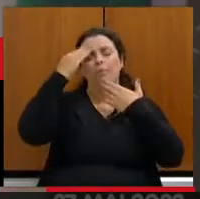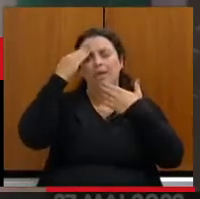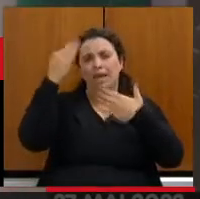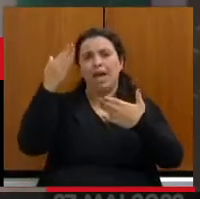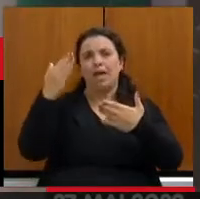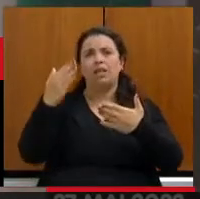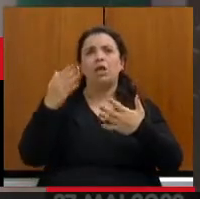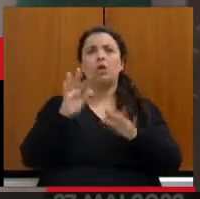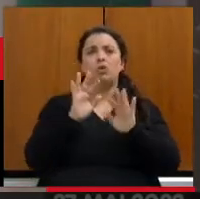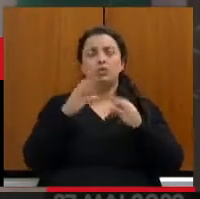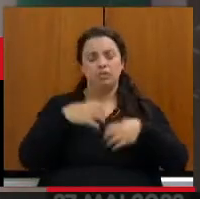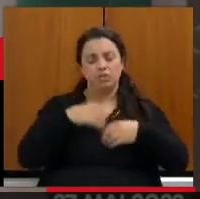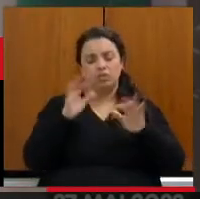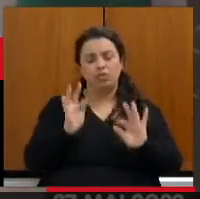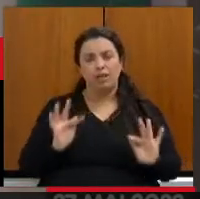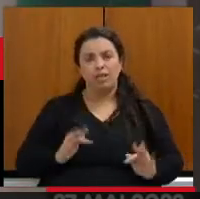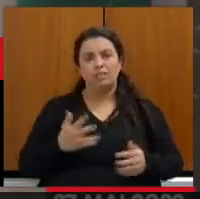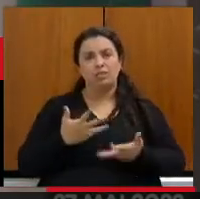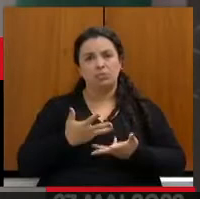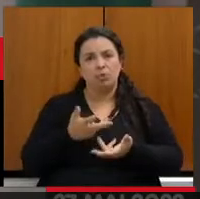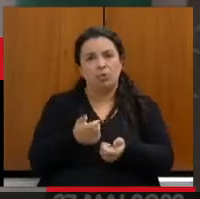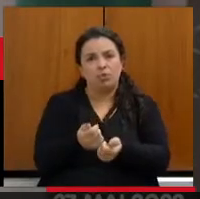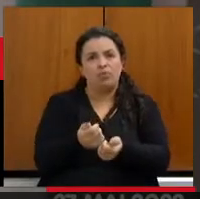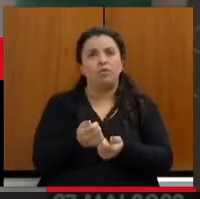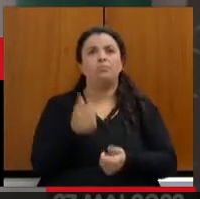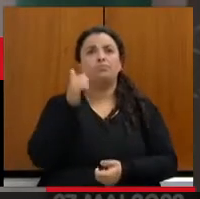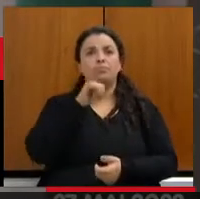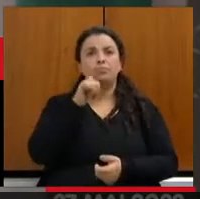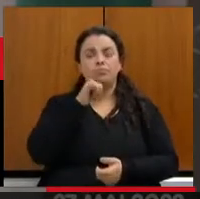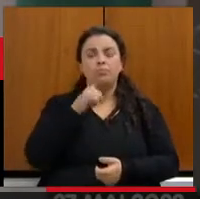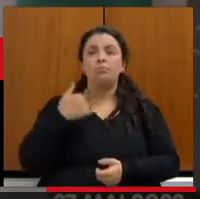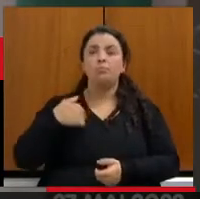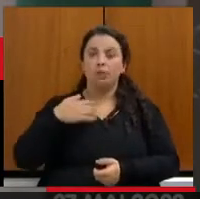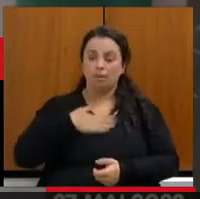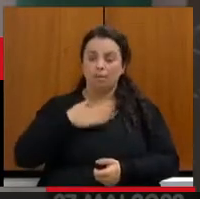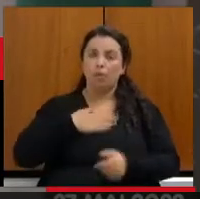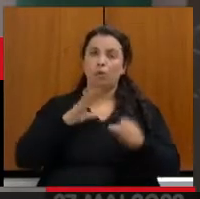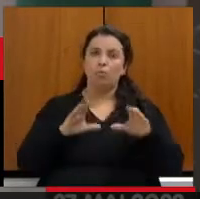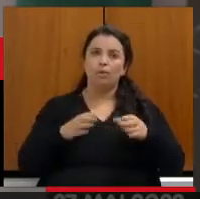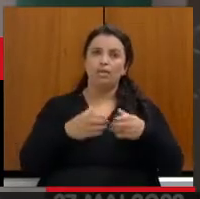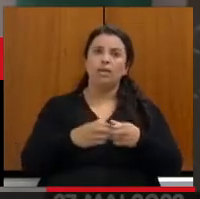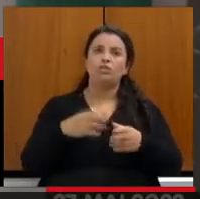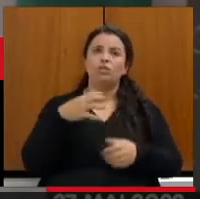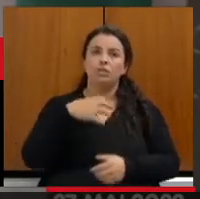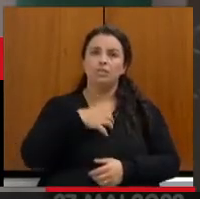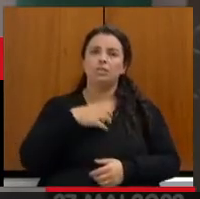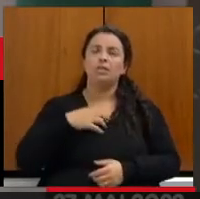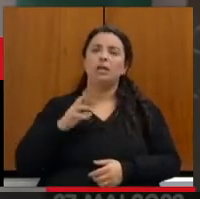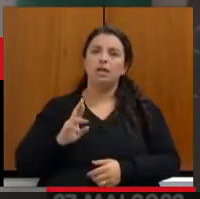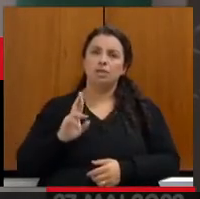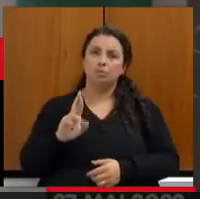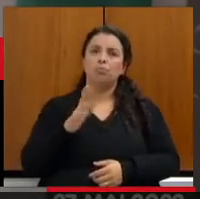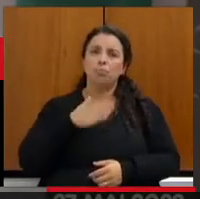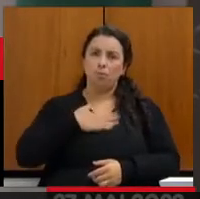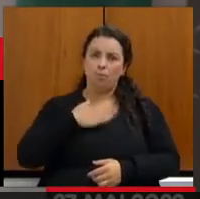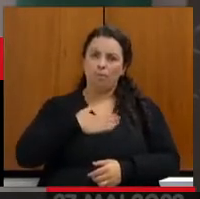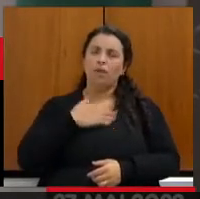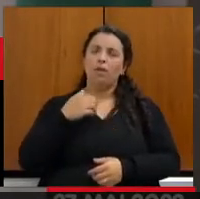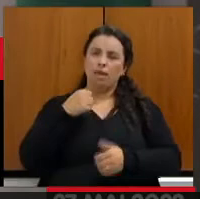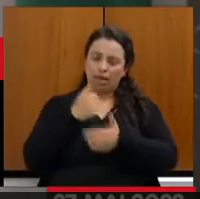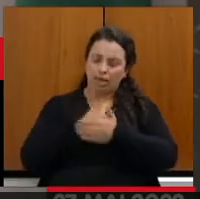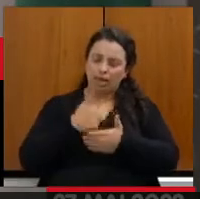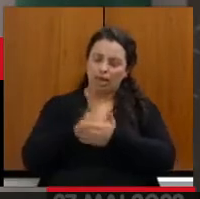convite e as mulheres das minhas comunidades que sintam-se representados por eu guerreira